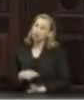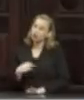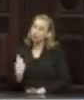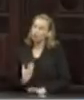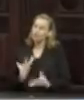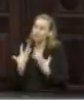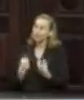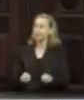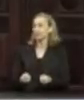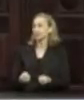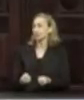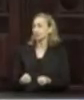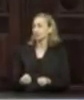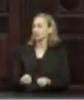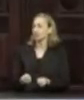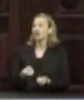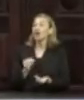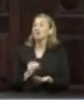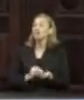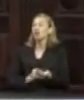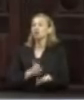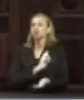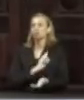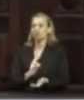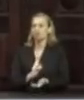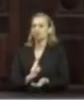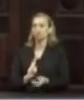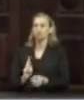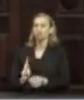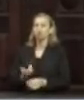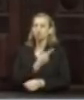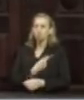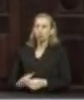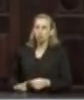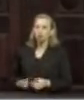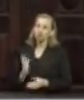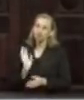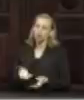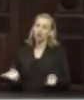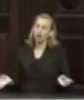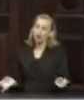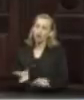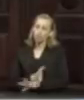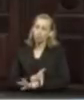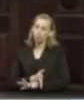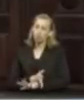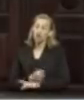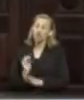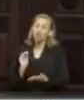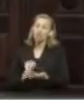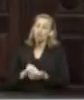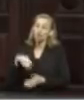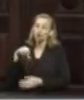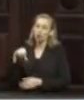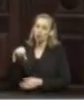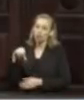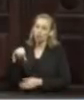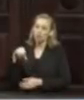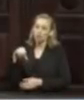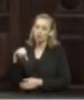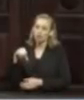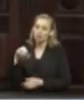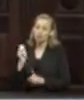aprove tamanha irresponsabilidade de um governo que já acabou, mas que pelo calendário oficial faltam 9 meses. Eu tenho